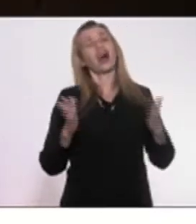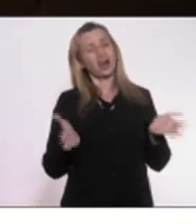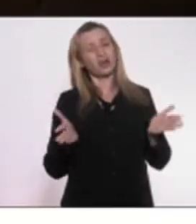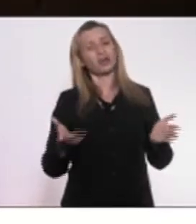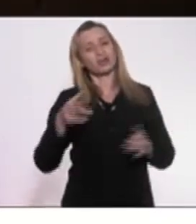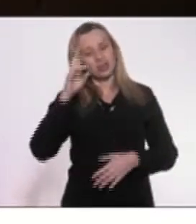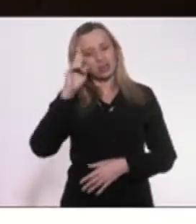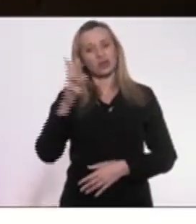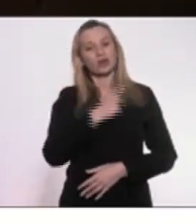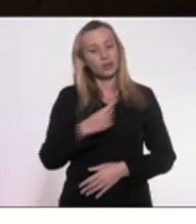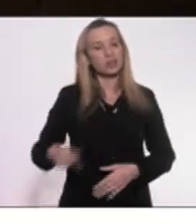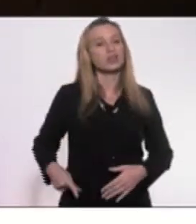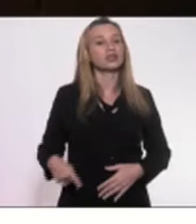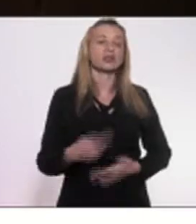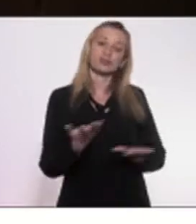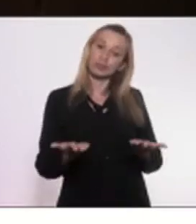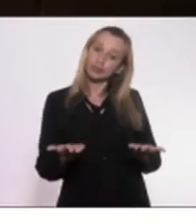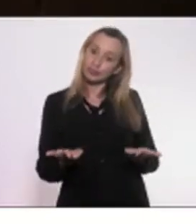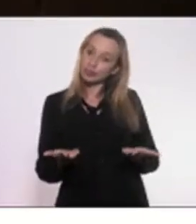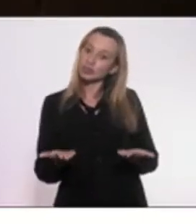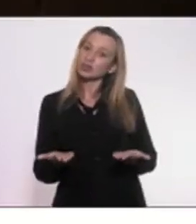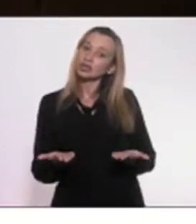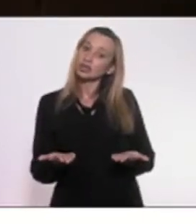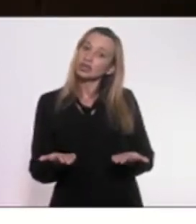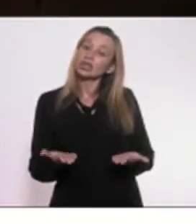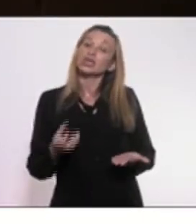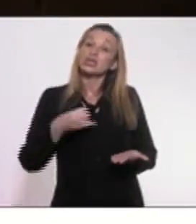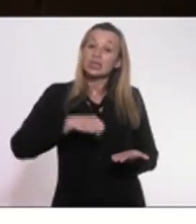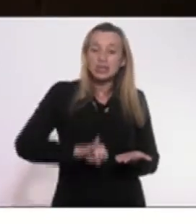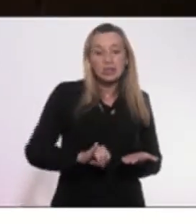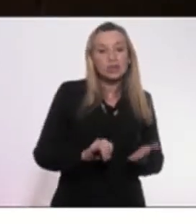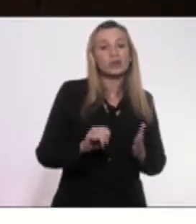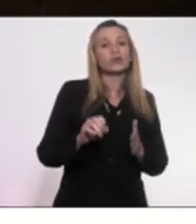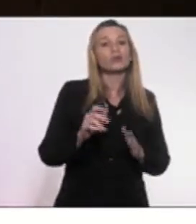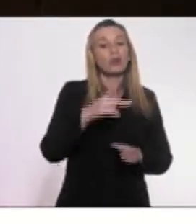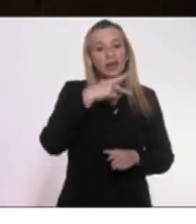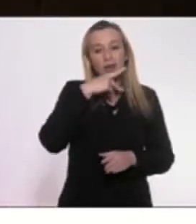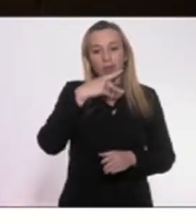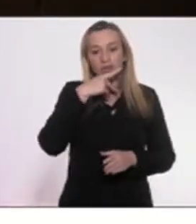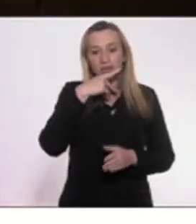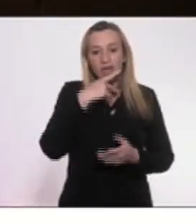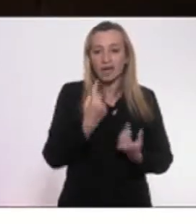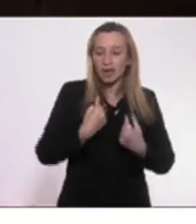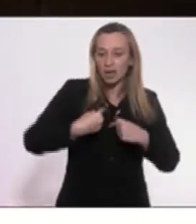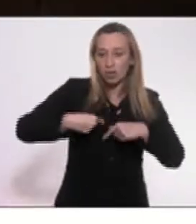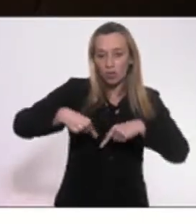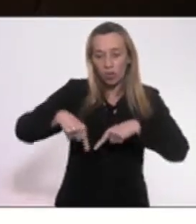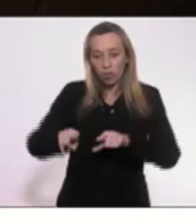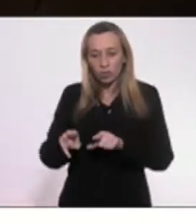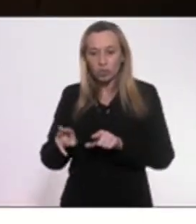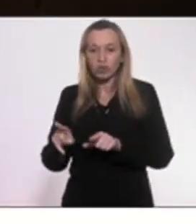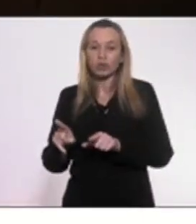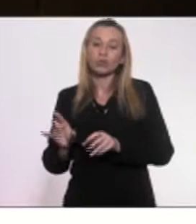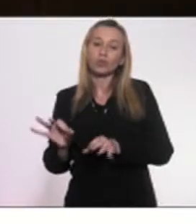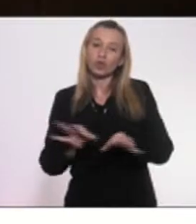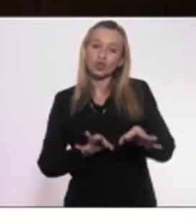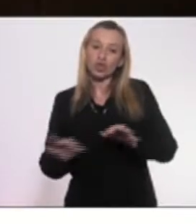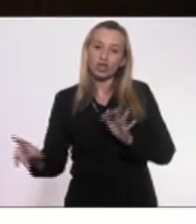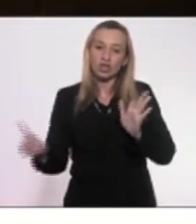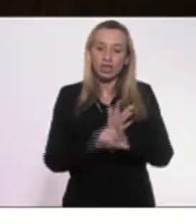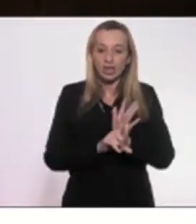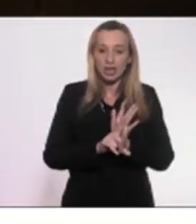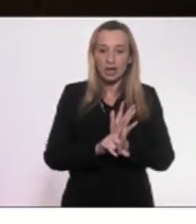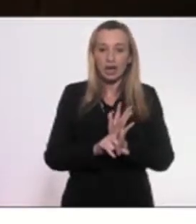senhora presidente, há uma grande distinção. Se um parlamentar discorda de um projeto de lei apresentado pelo outro